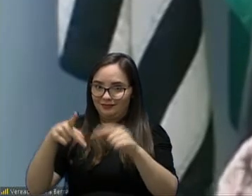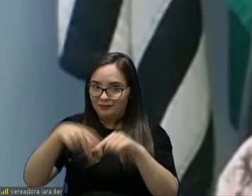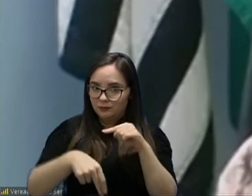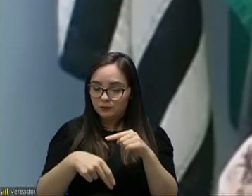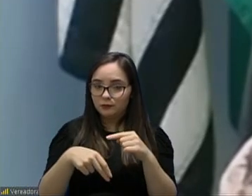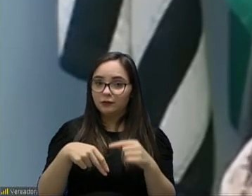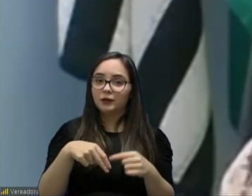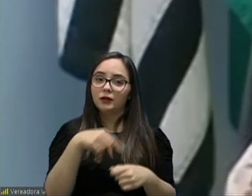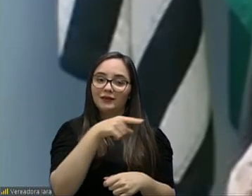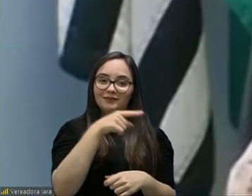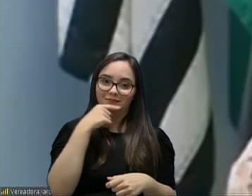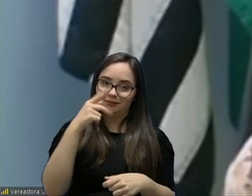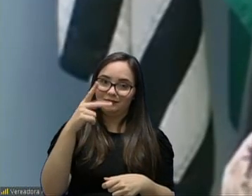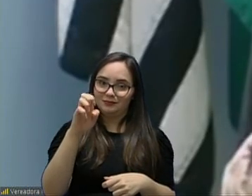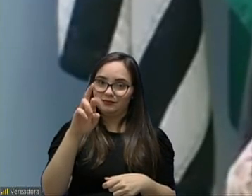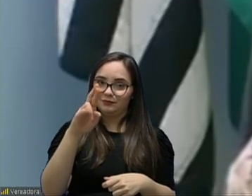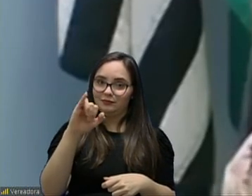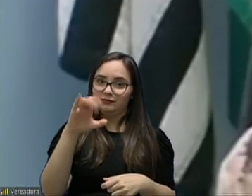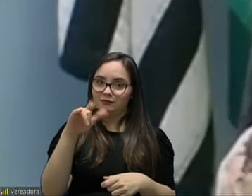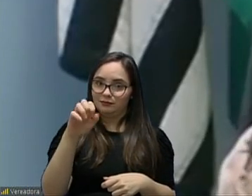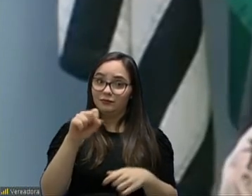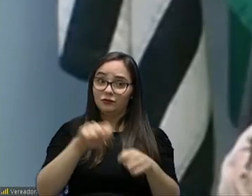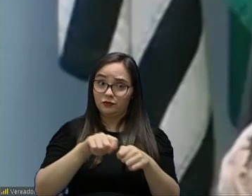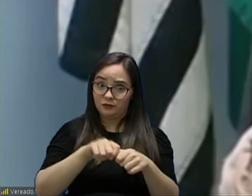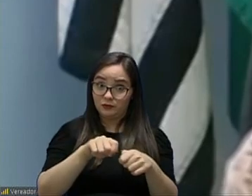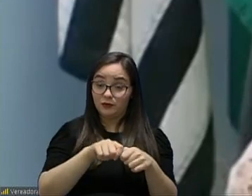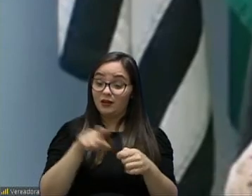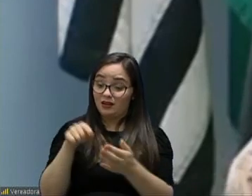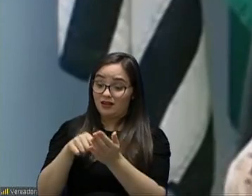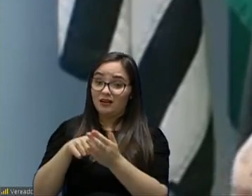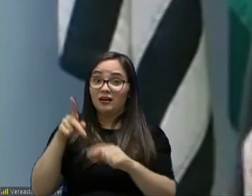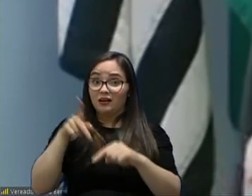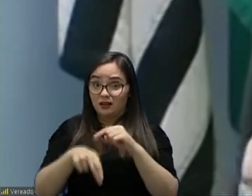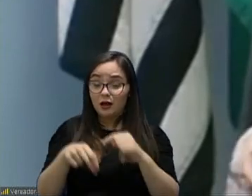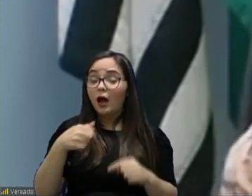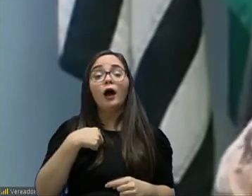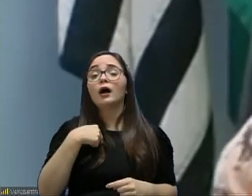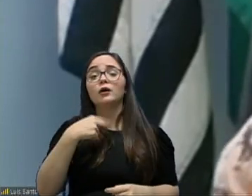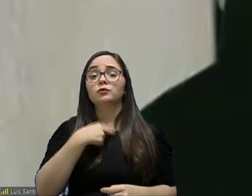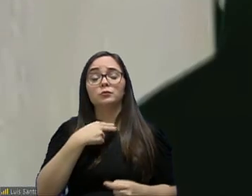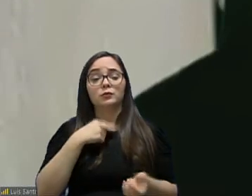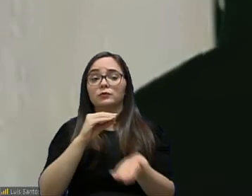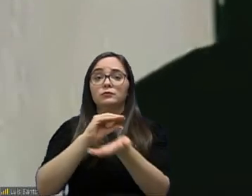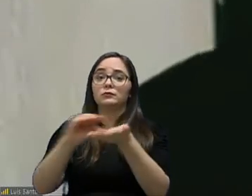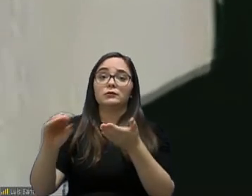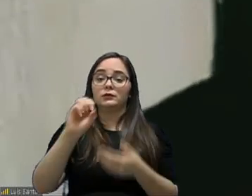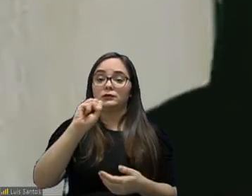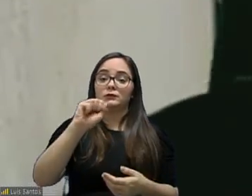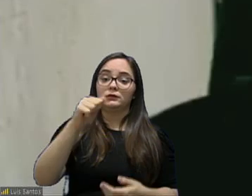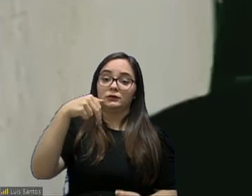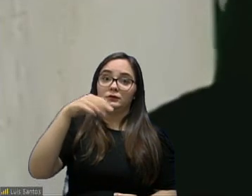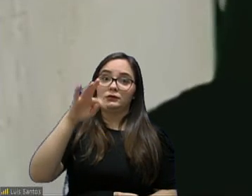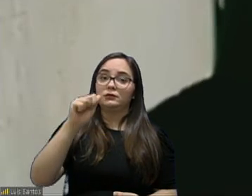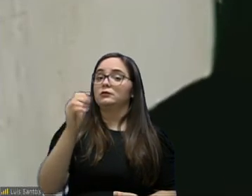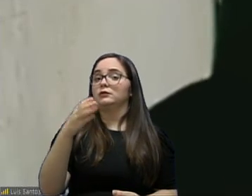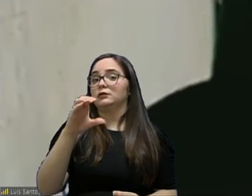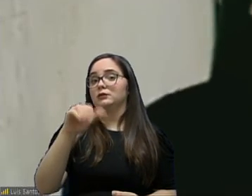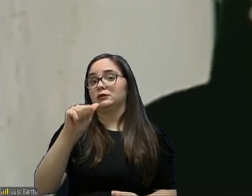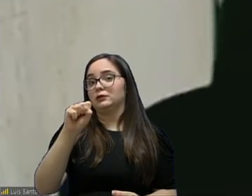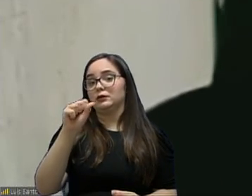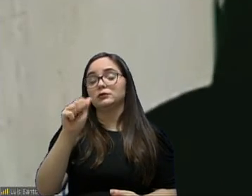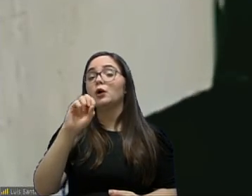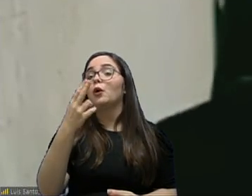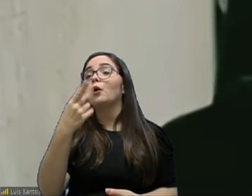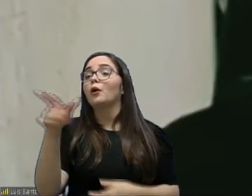vereador Pérez fez, eu não posso mandar recursos para a Santa Casa, é auxílio não pode, capital. Não para nenhuma entidade. Pérez,